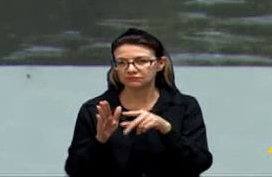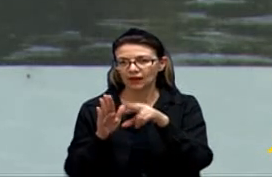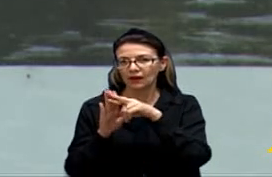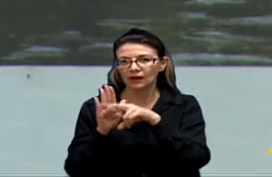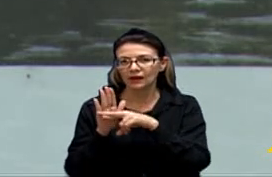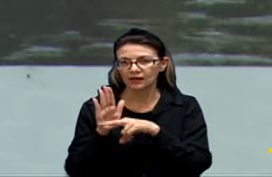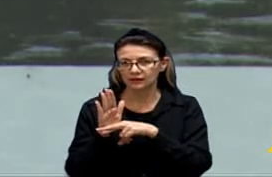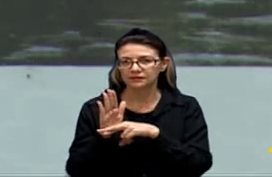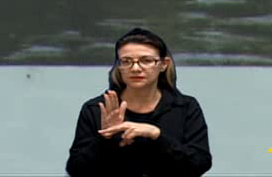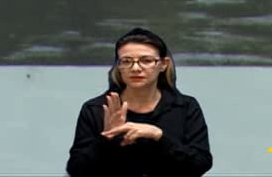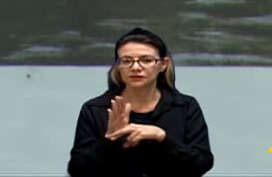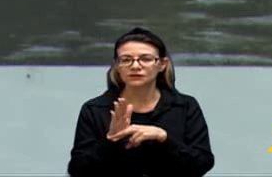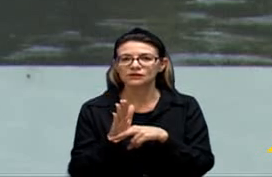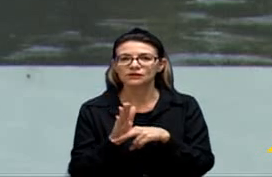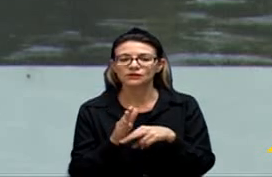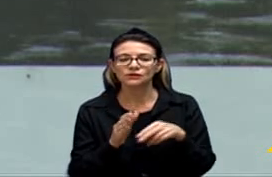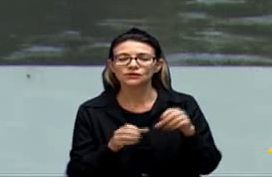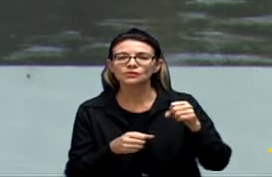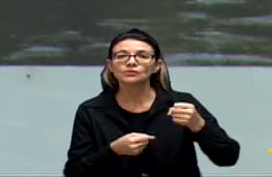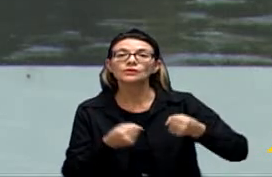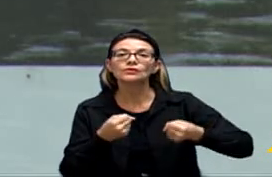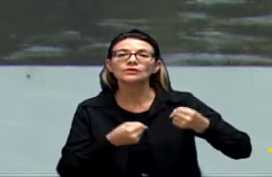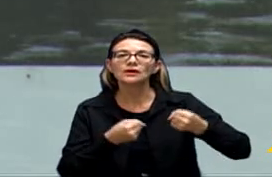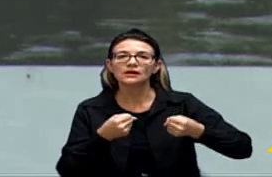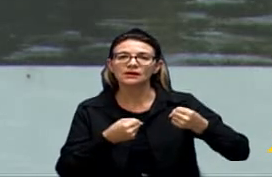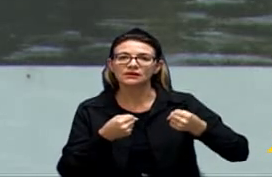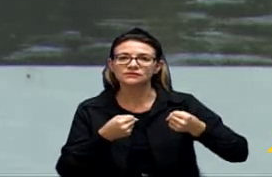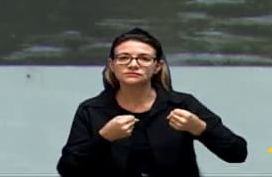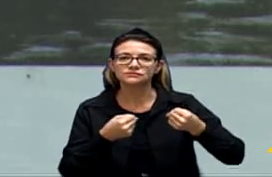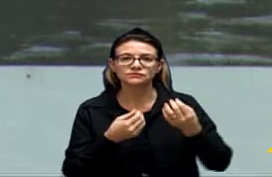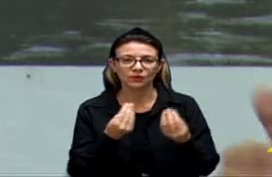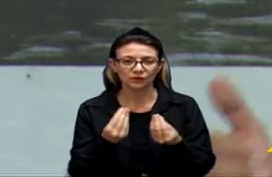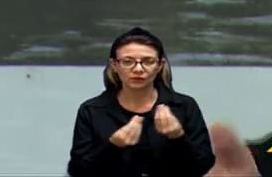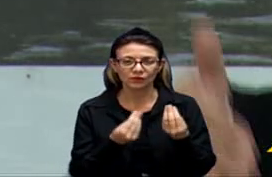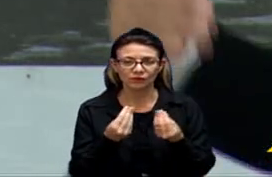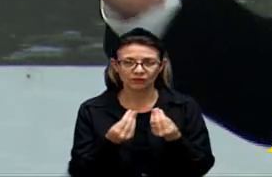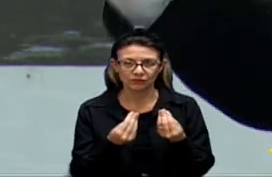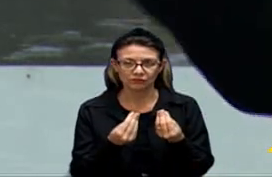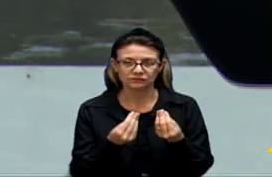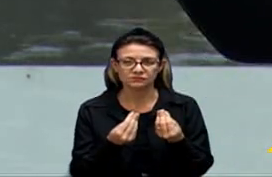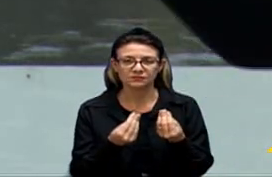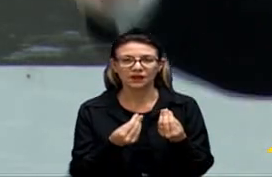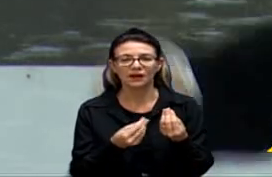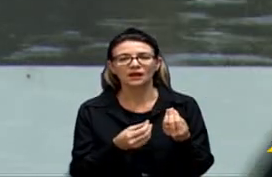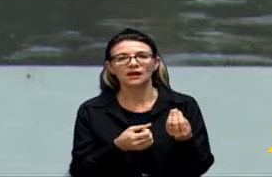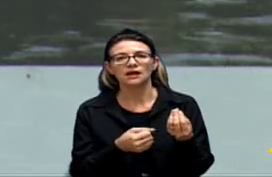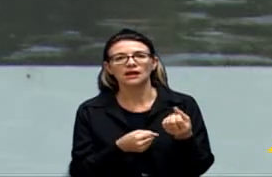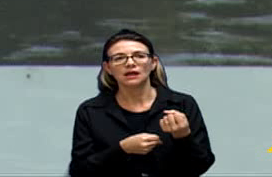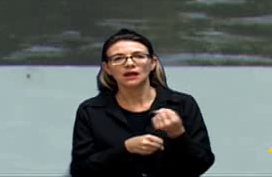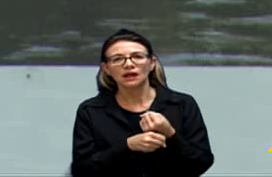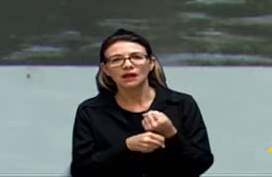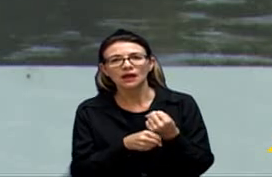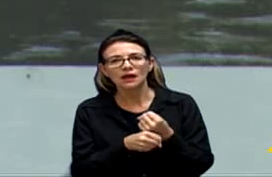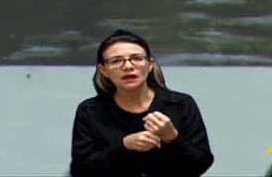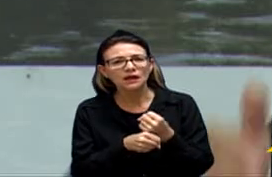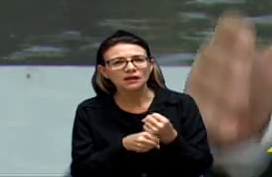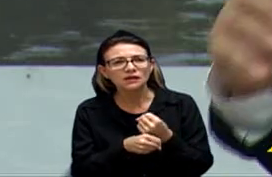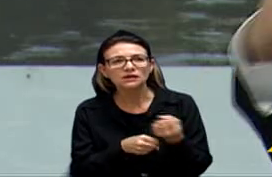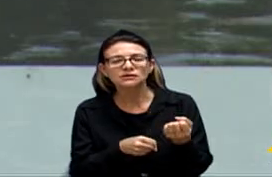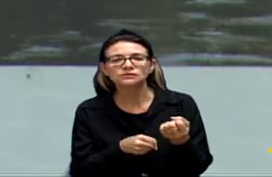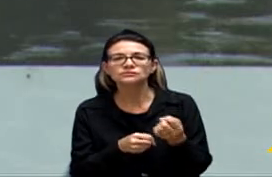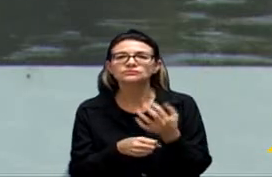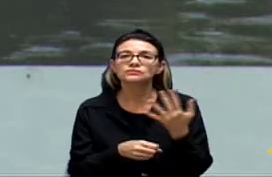errado condições do veículo então o veículo tem que ter um determinado ano da daquele ano em diante tem que ter